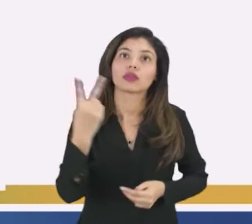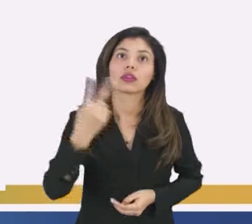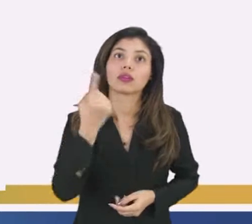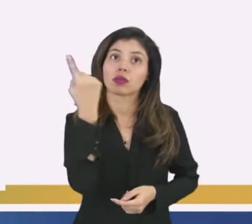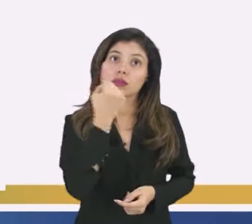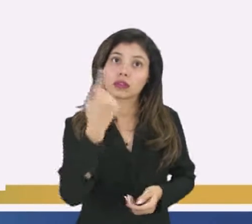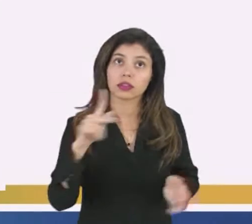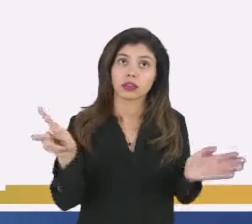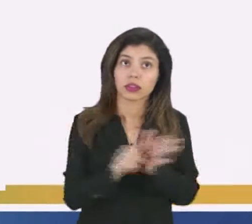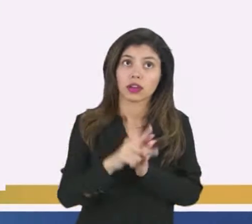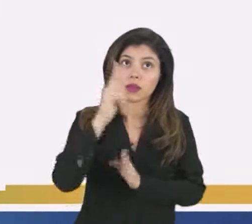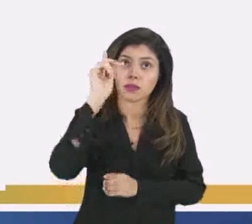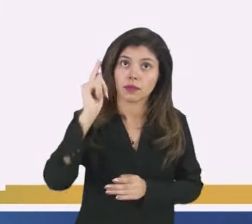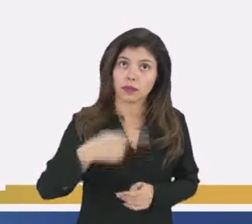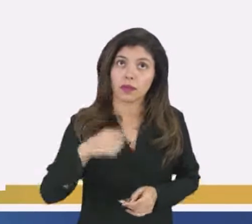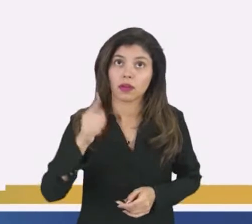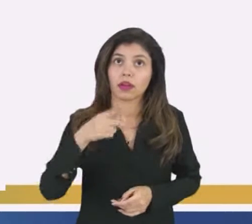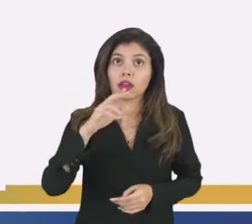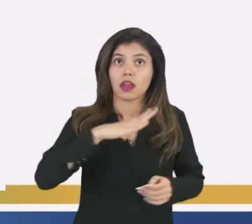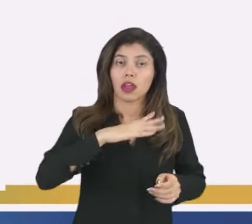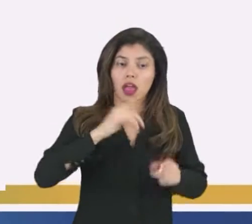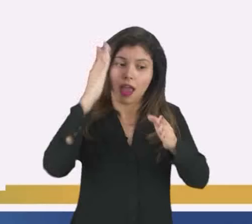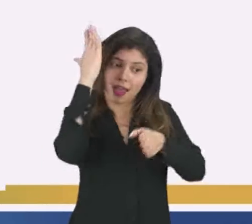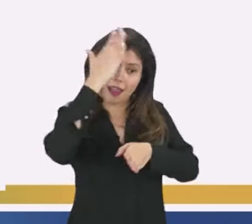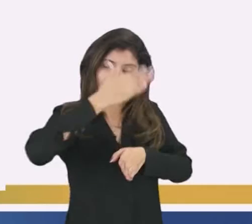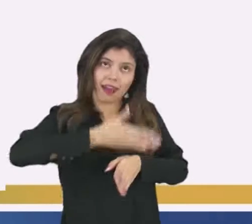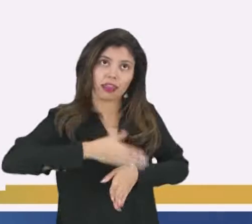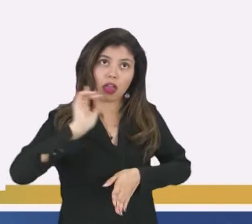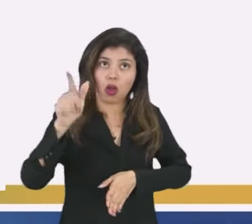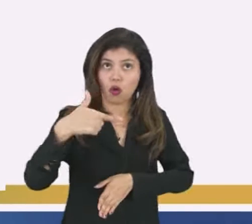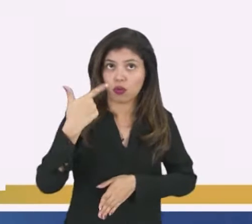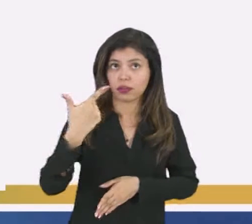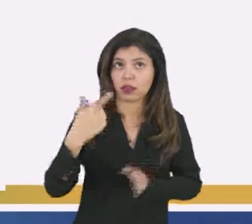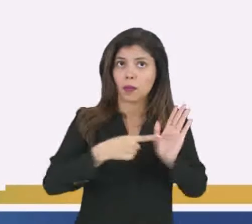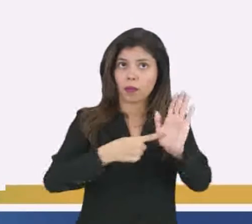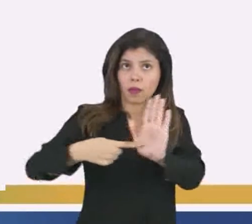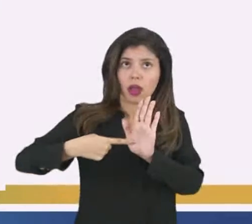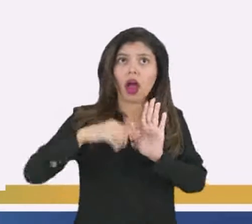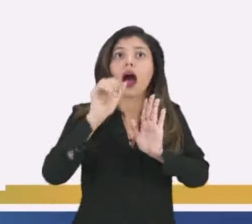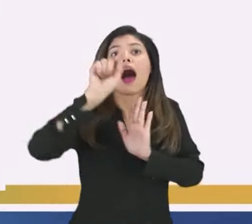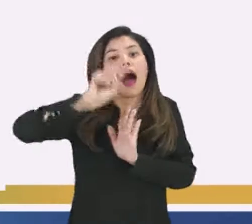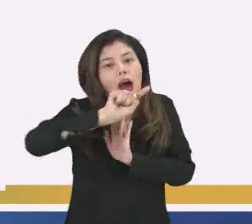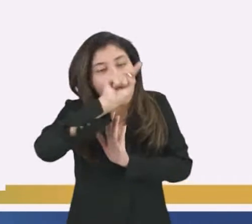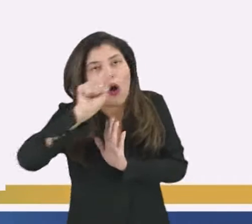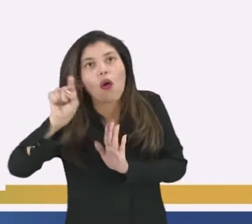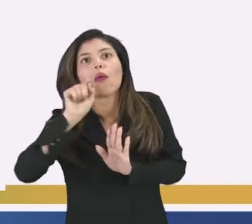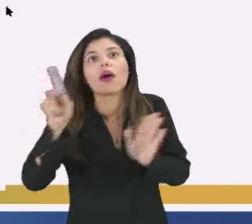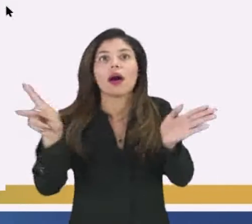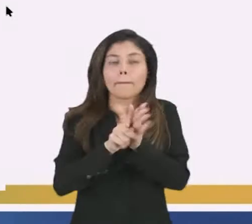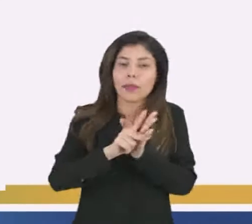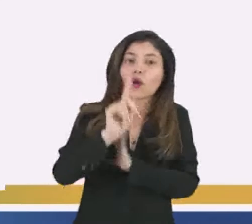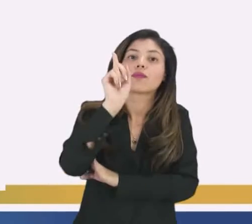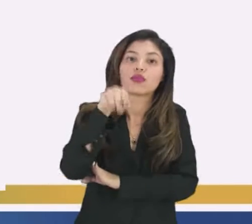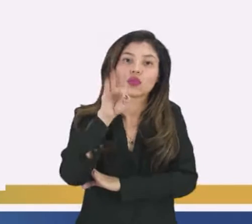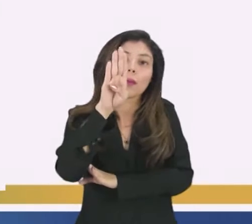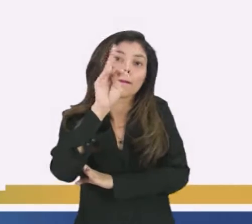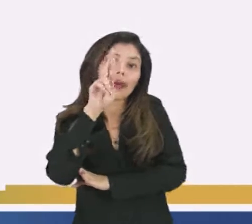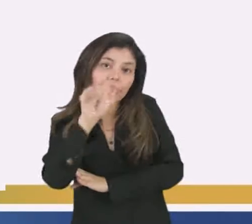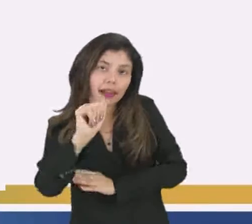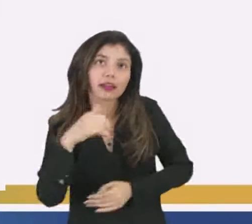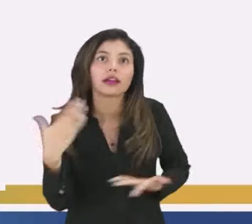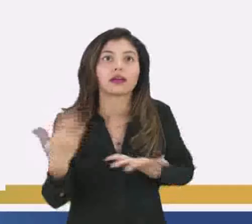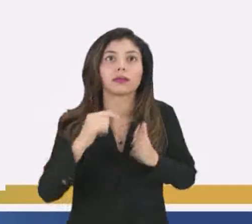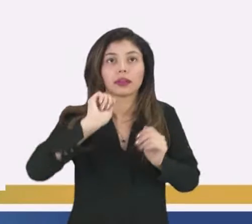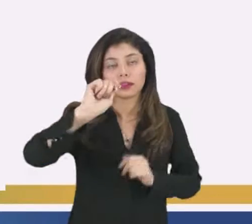quando um deles contém uma reta perpendicular ao outro. Indicaremos que um plano alfa é perpendicular a um plano beta,